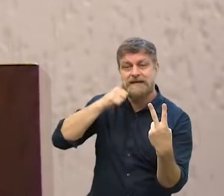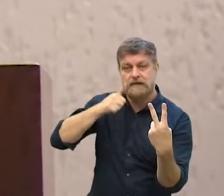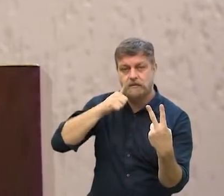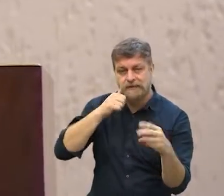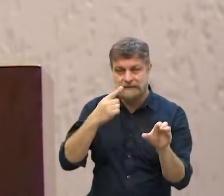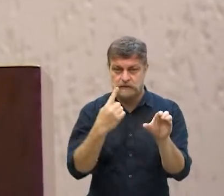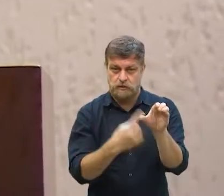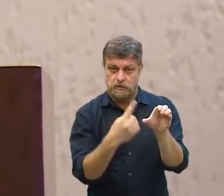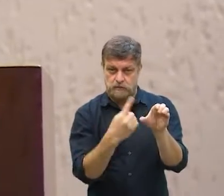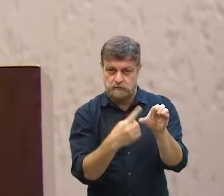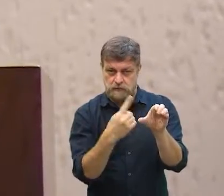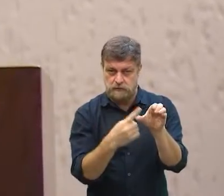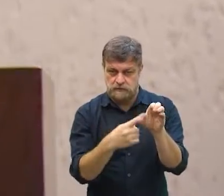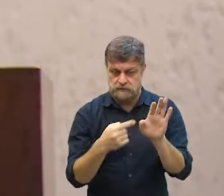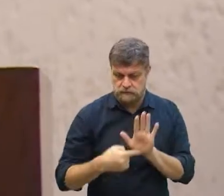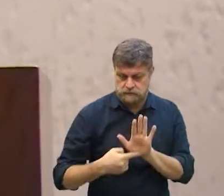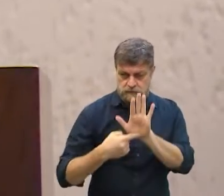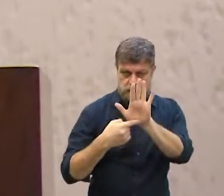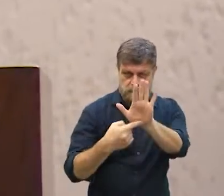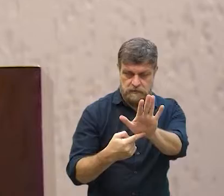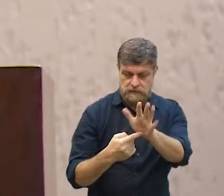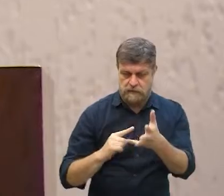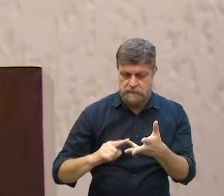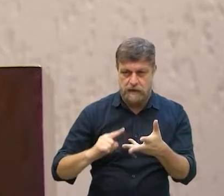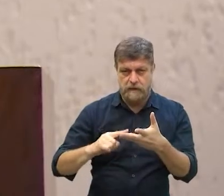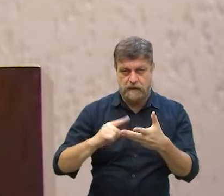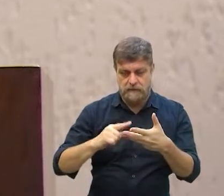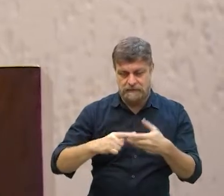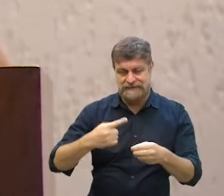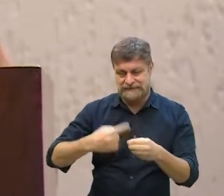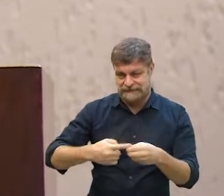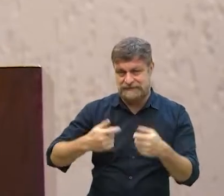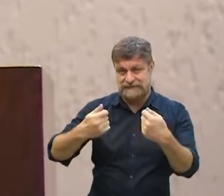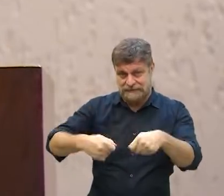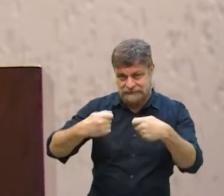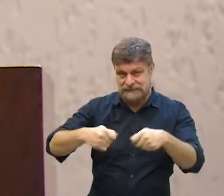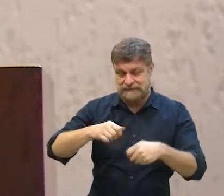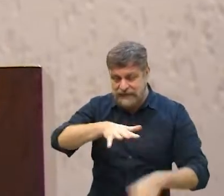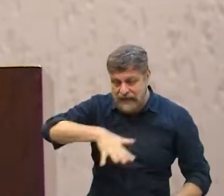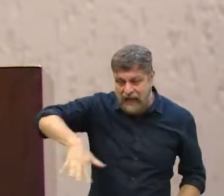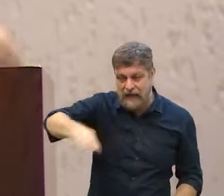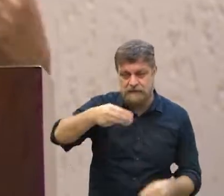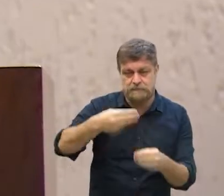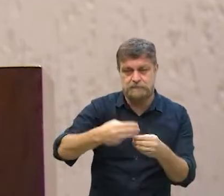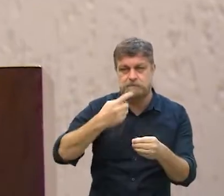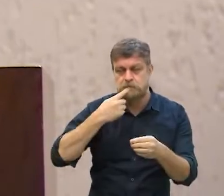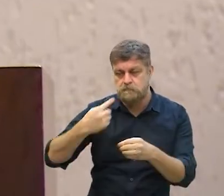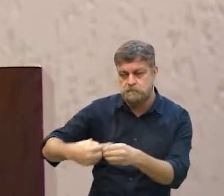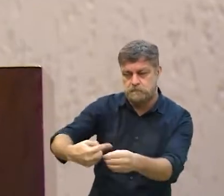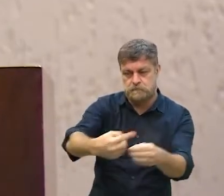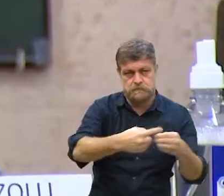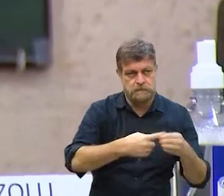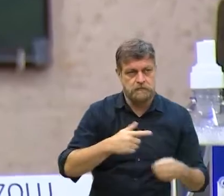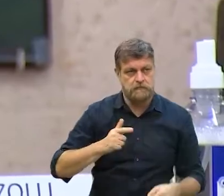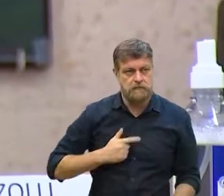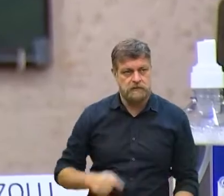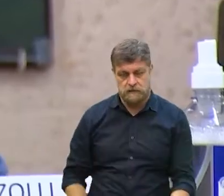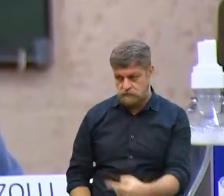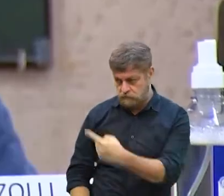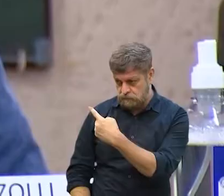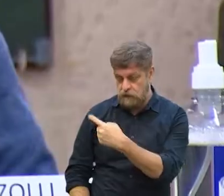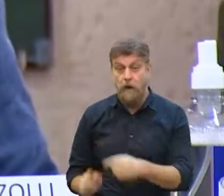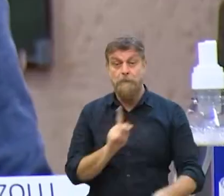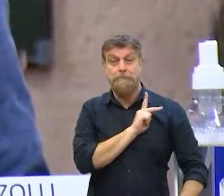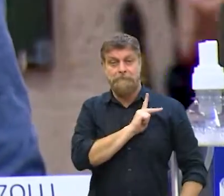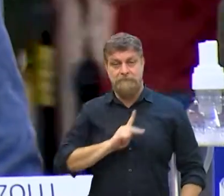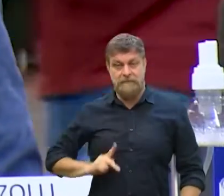Eliane Lacerda, ambas de Cosmópolis, que apresentaram demandas da cidade que afetam toda a região da RMC.